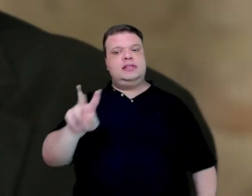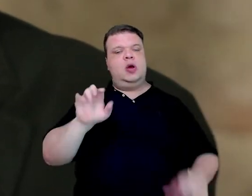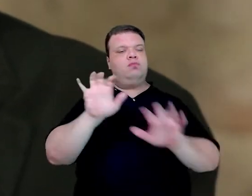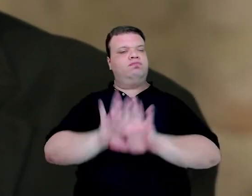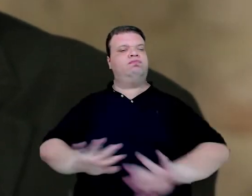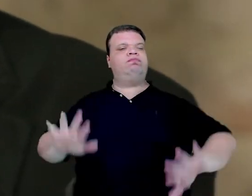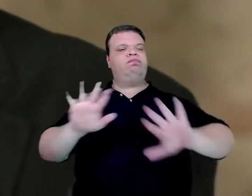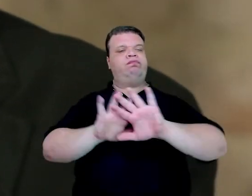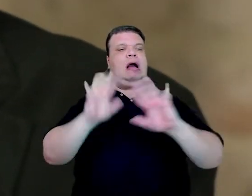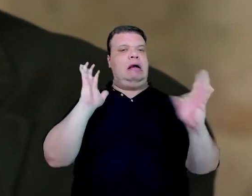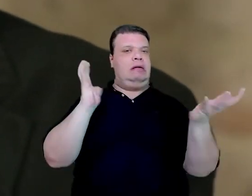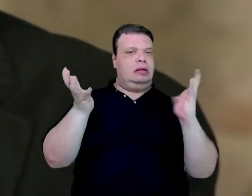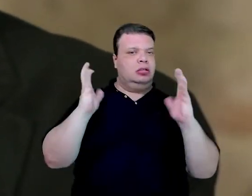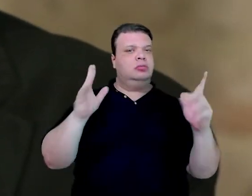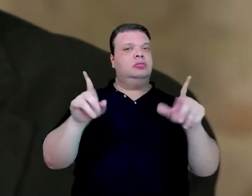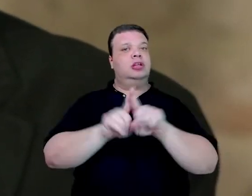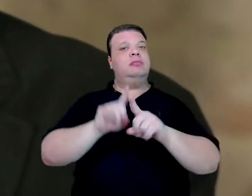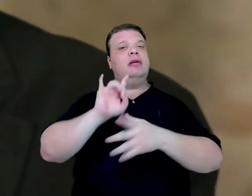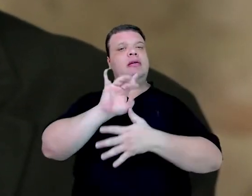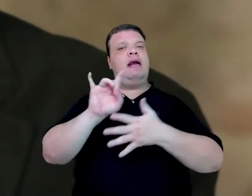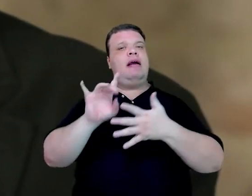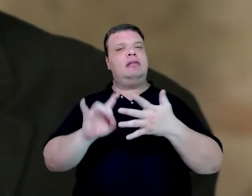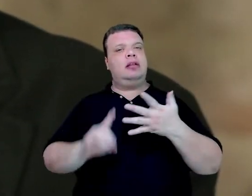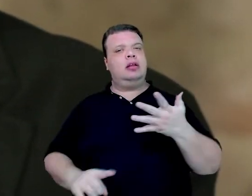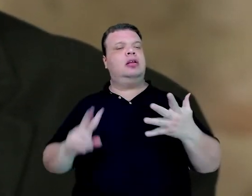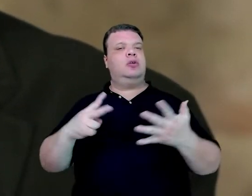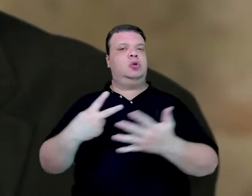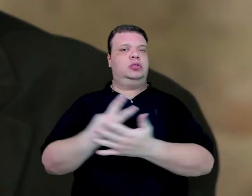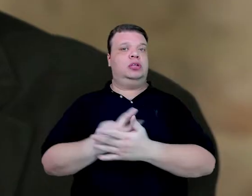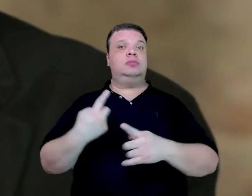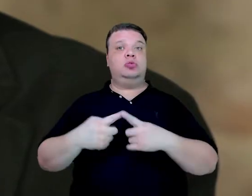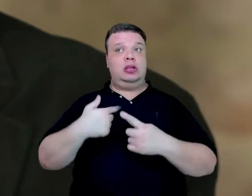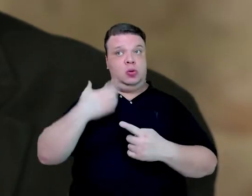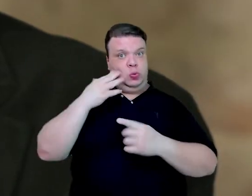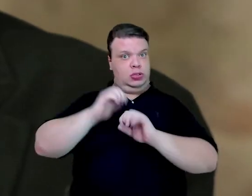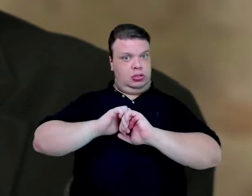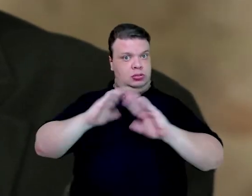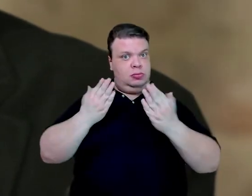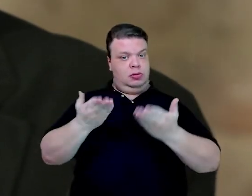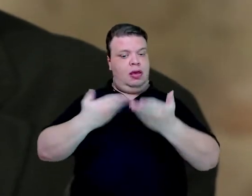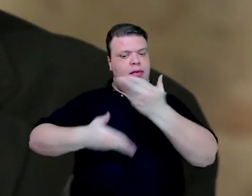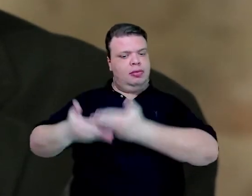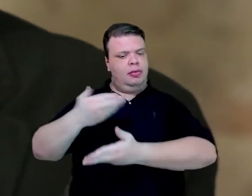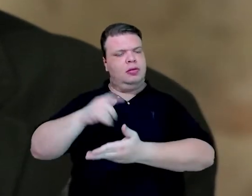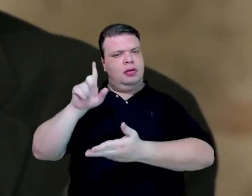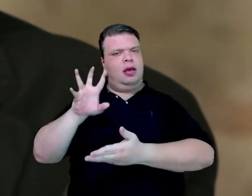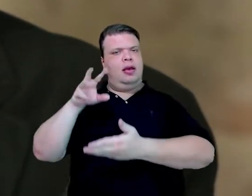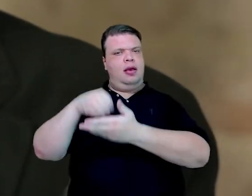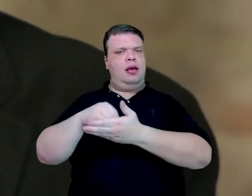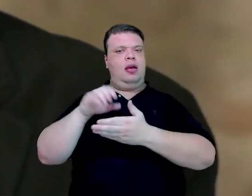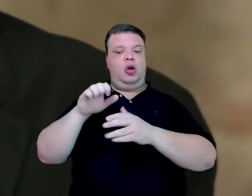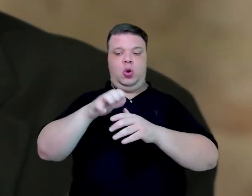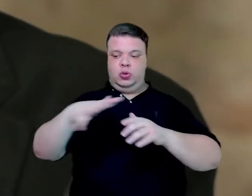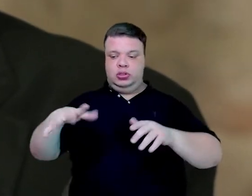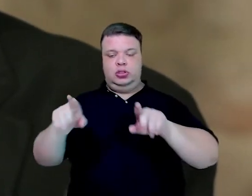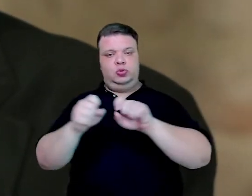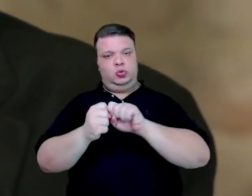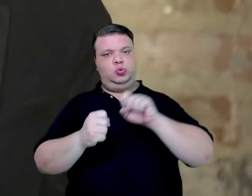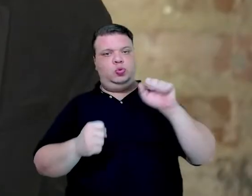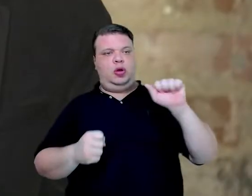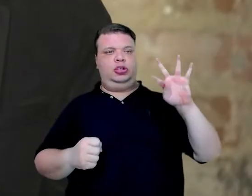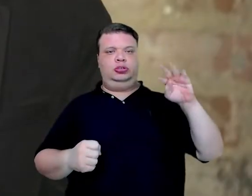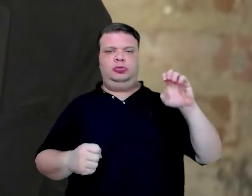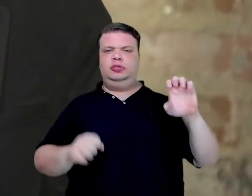o enfraquecimento dos ventos. Isso reforça a ideia de que é necessário uma visão mais abrangente do sistema climático e seus